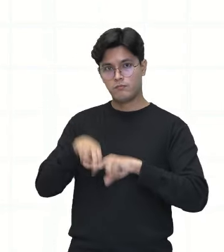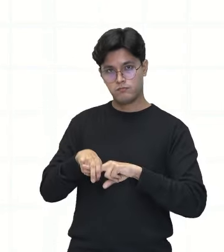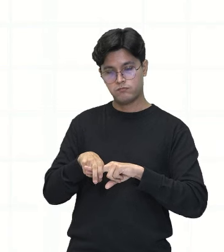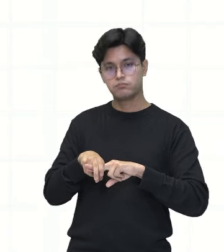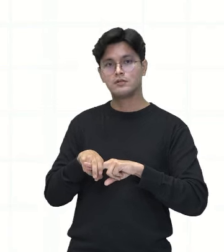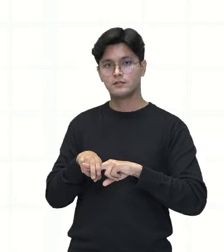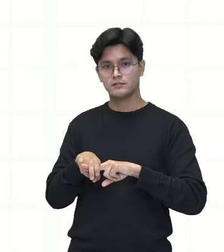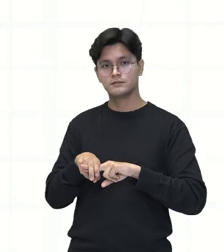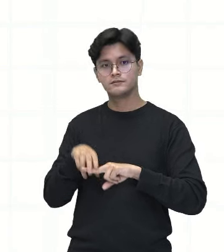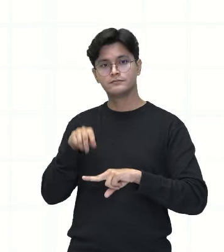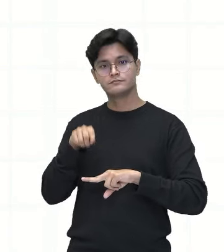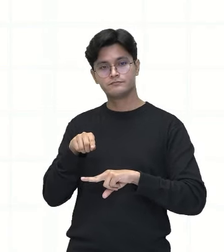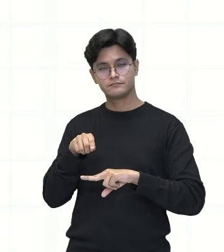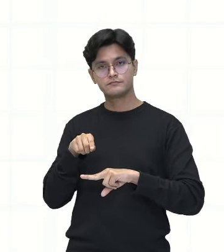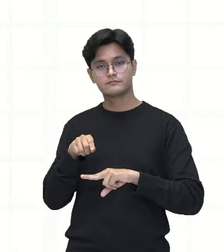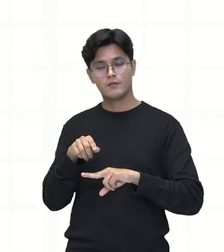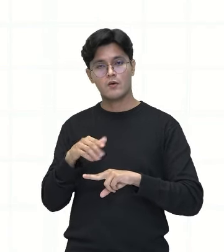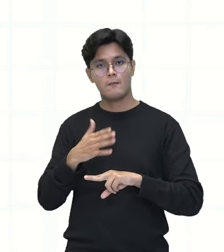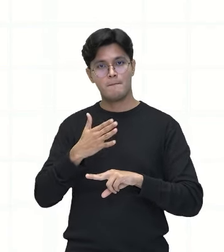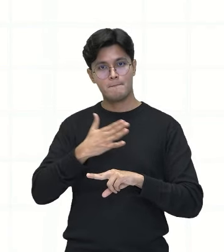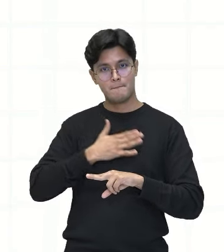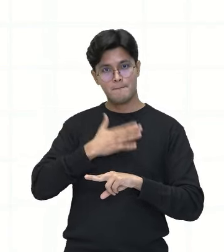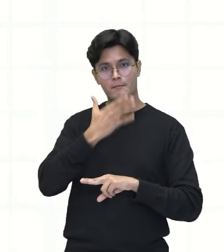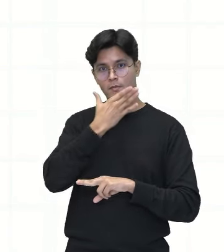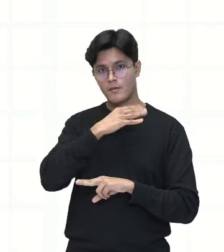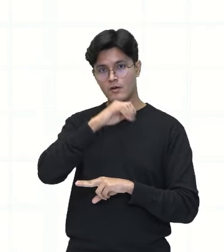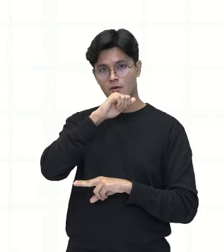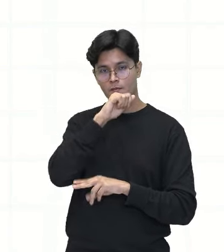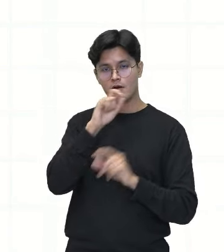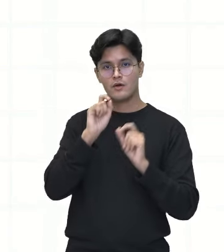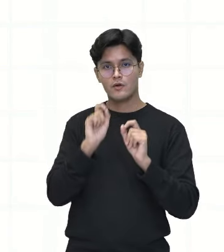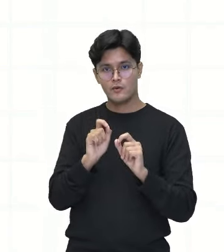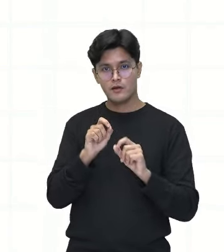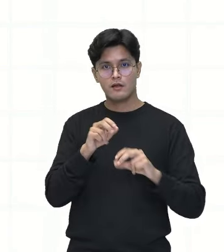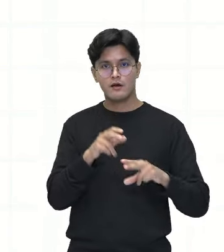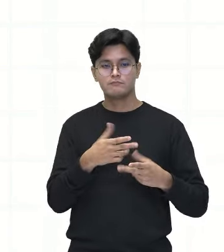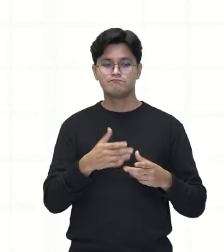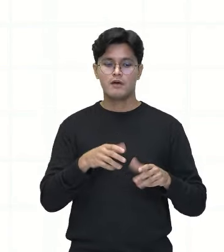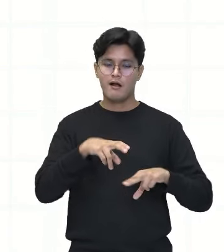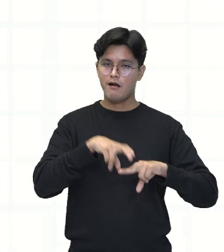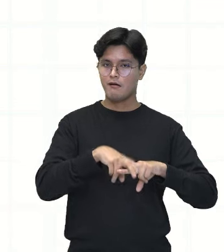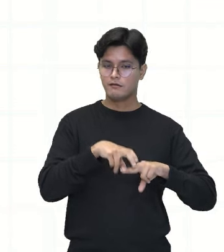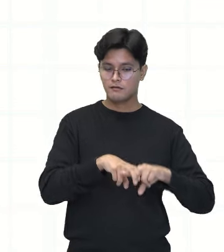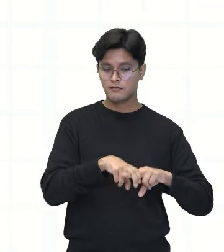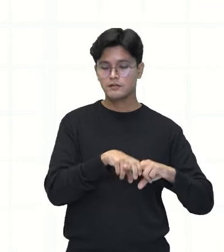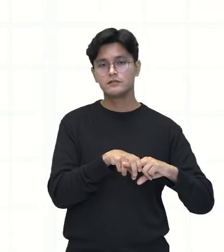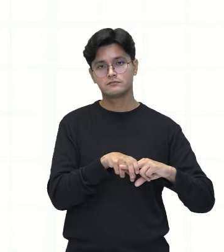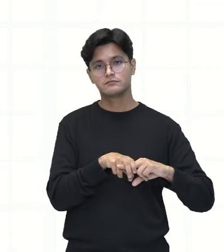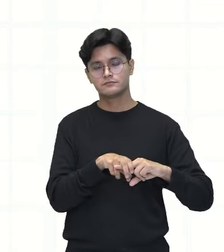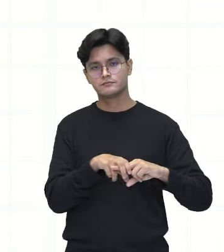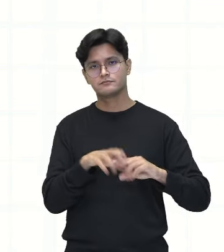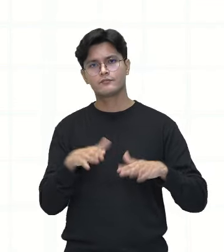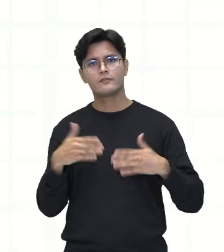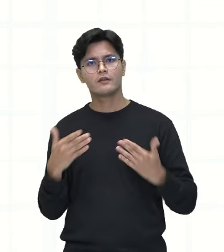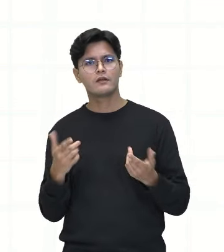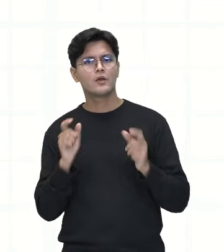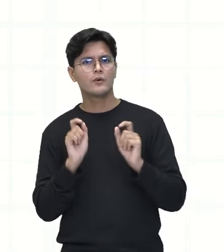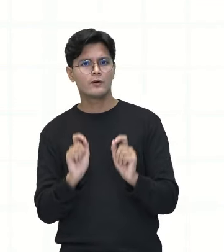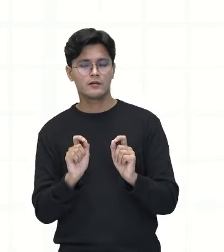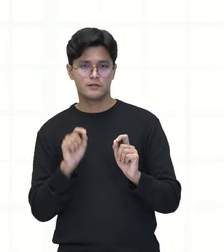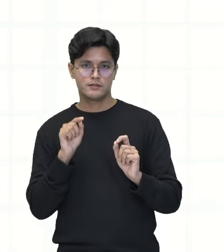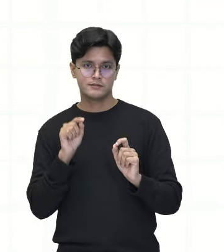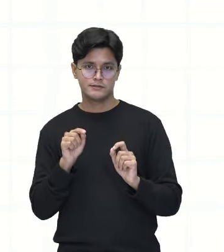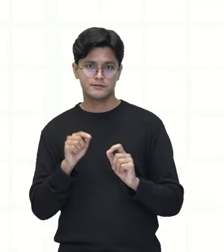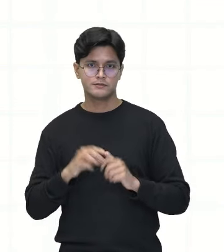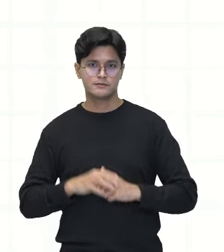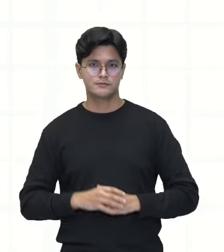was reclining on his chair, estava deitadinho lá na cadeirinha dele, não é? E aí, o que ela fez? I laughed when